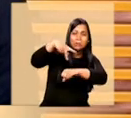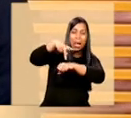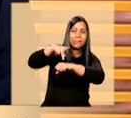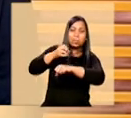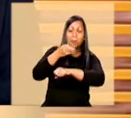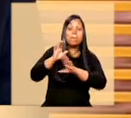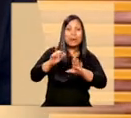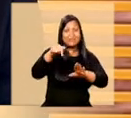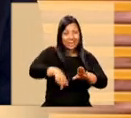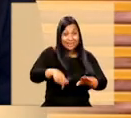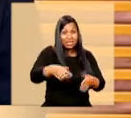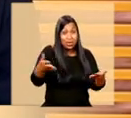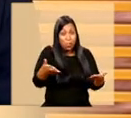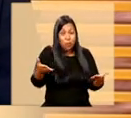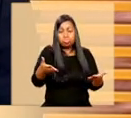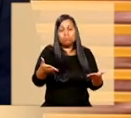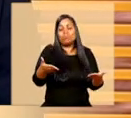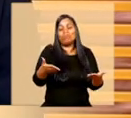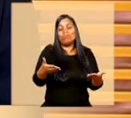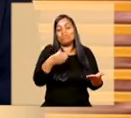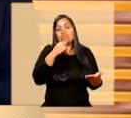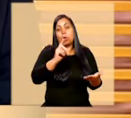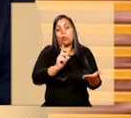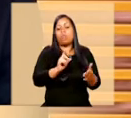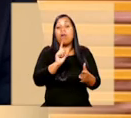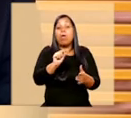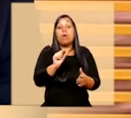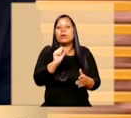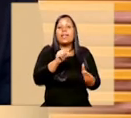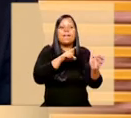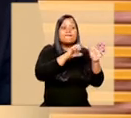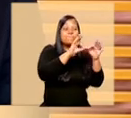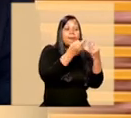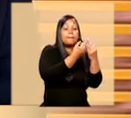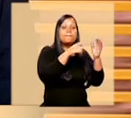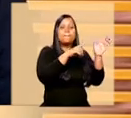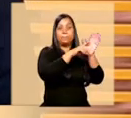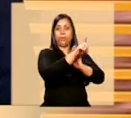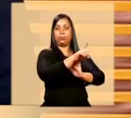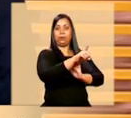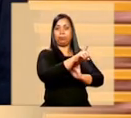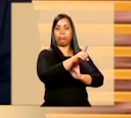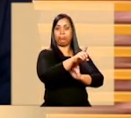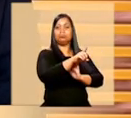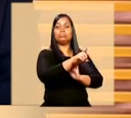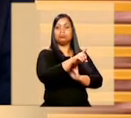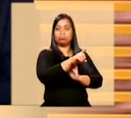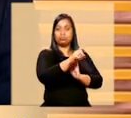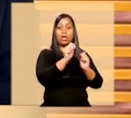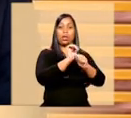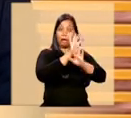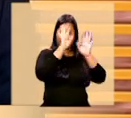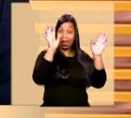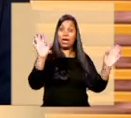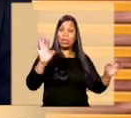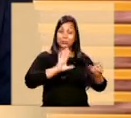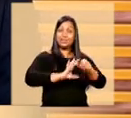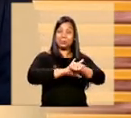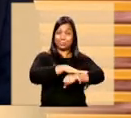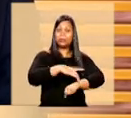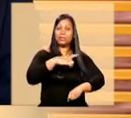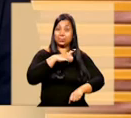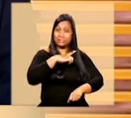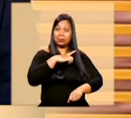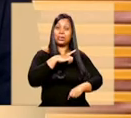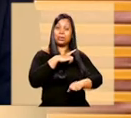países talvez seja, mas para nós hoje, no momento, não é. Hoje o ideal é a gente perguntar para a família. Isso também tem uma maior transparência, dá